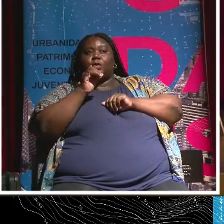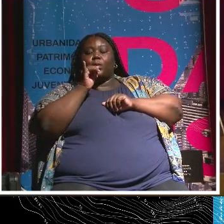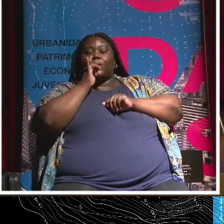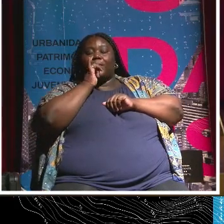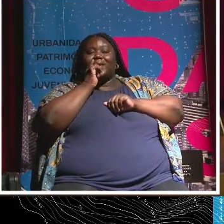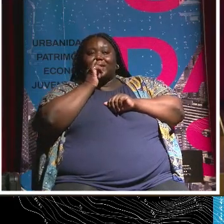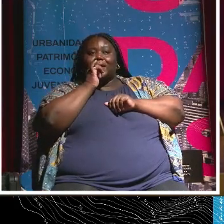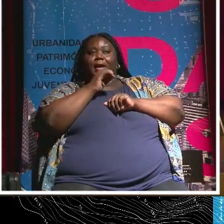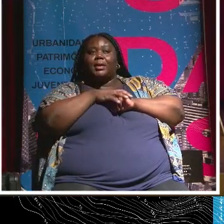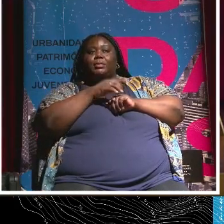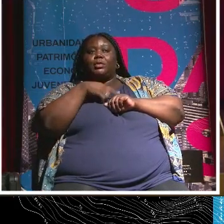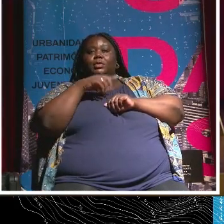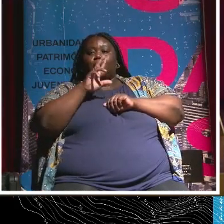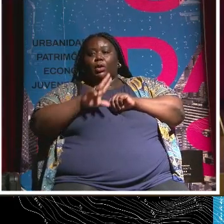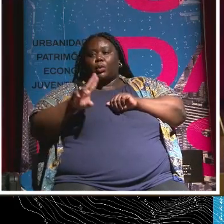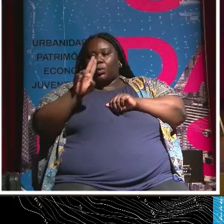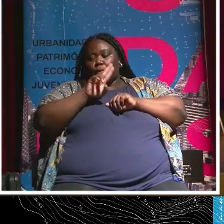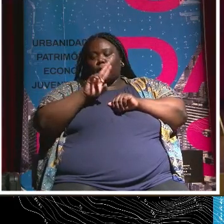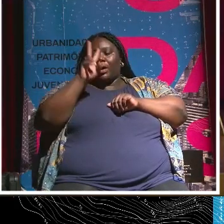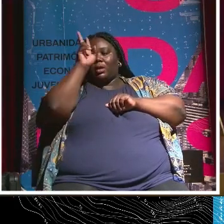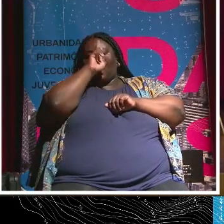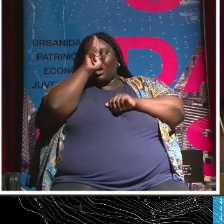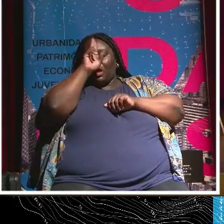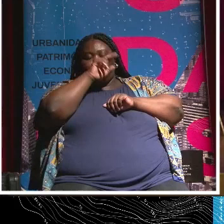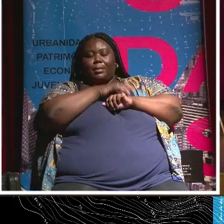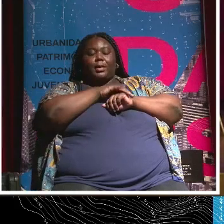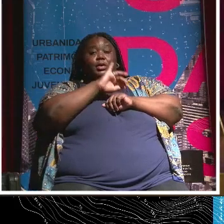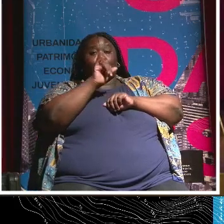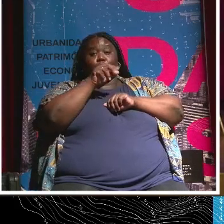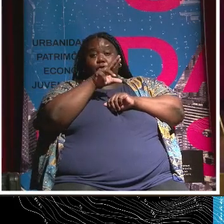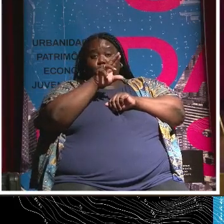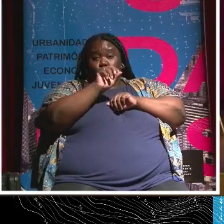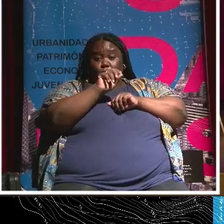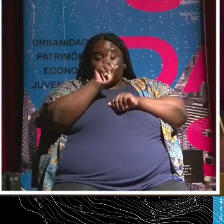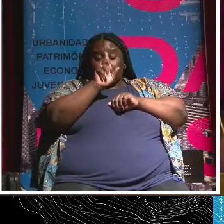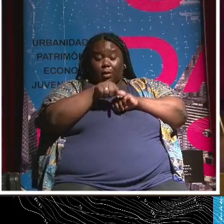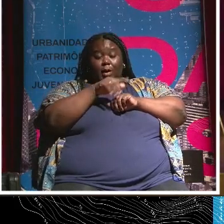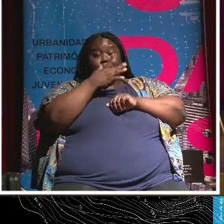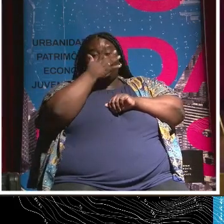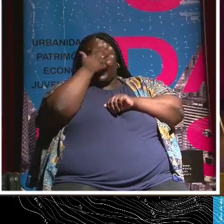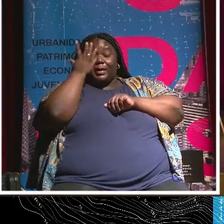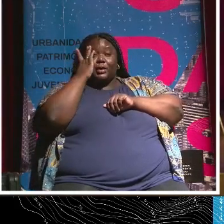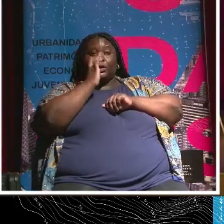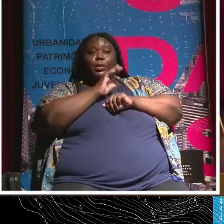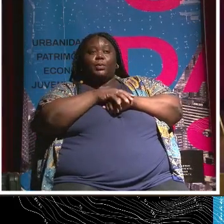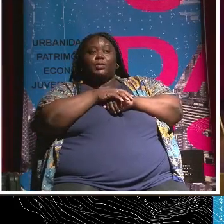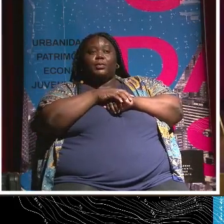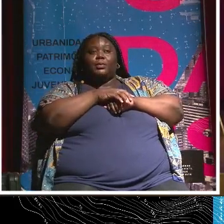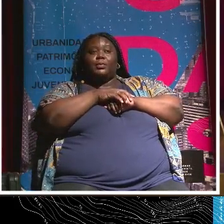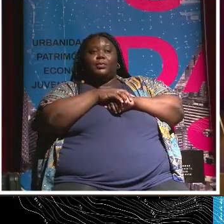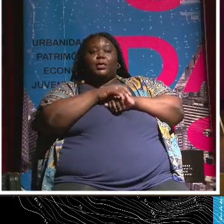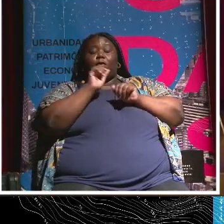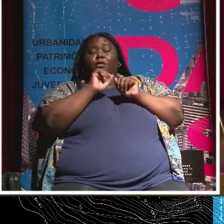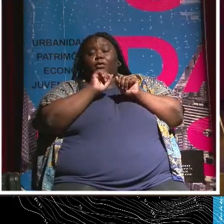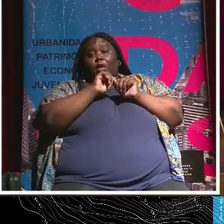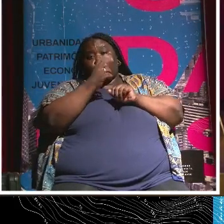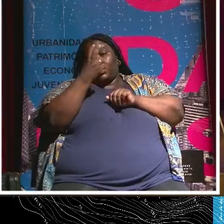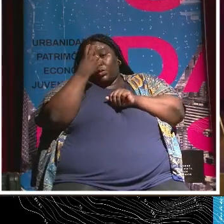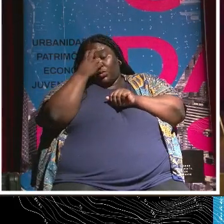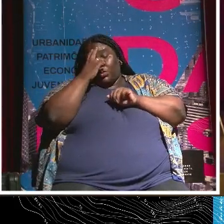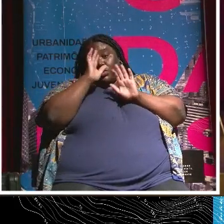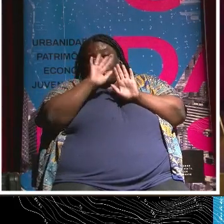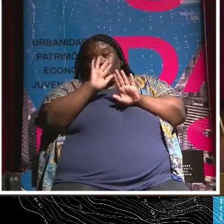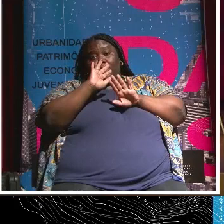que eu tenho usado e relembrado de Júnior Perim, que era uma pessoa que eu faço cultura, mas eu já